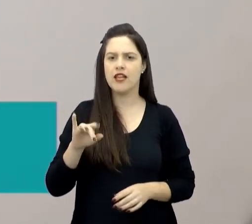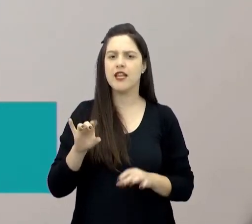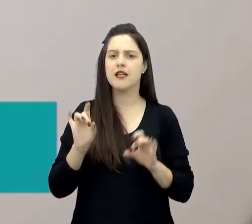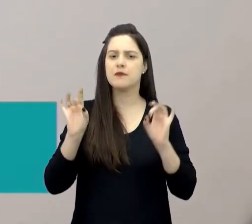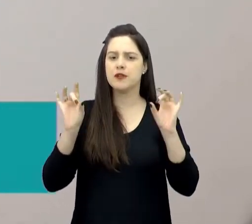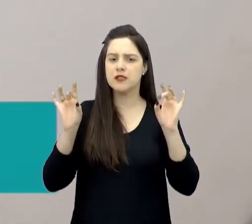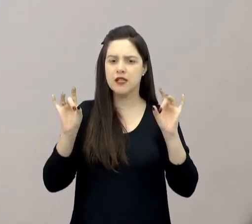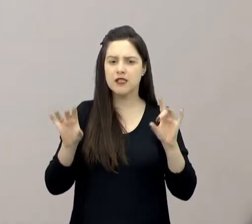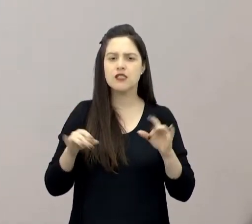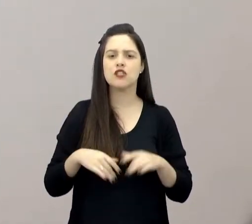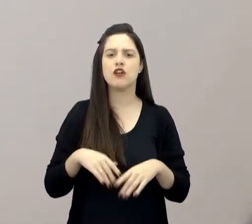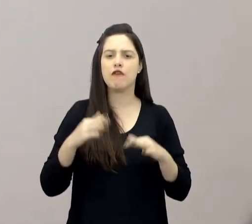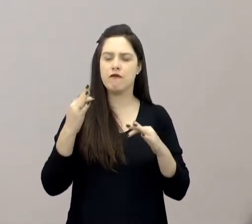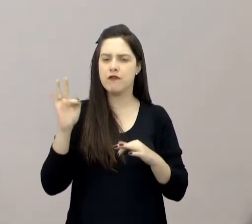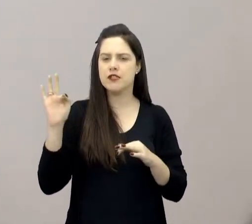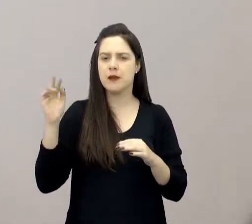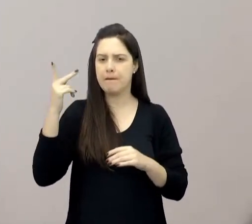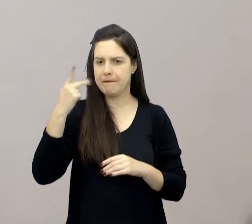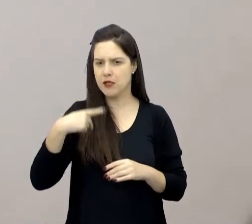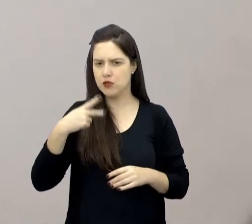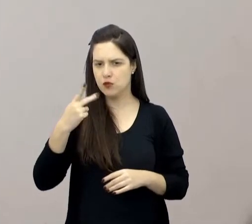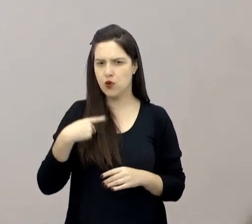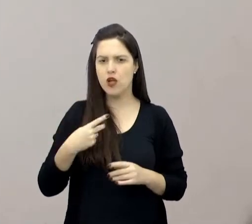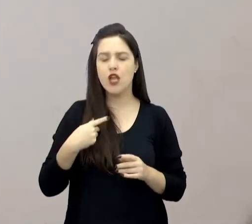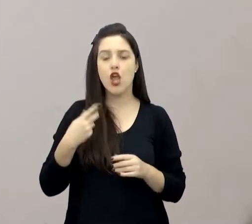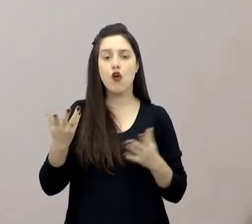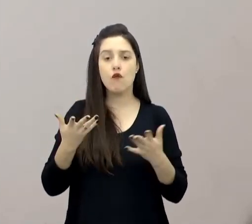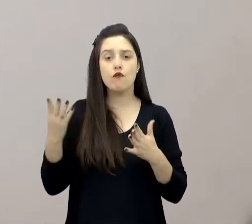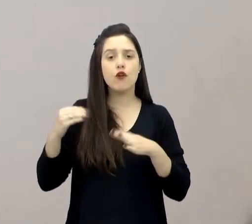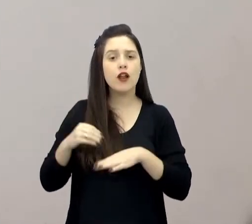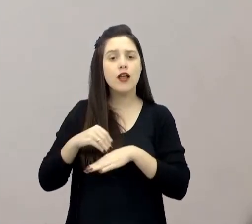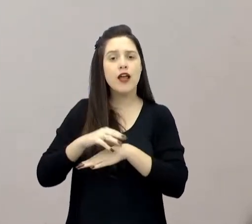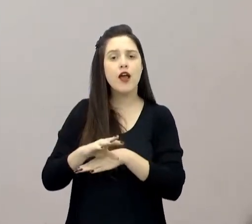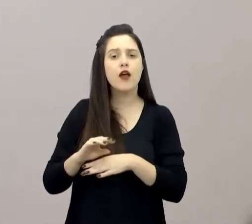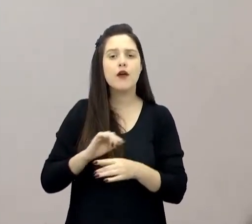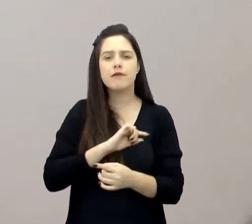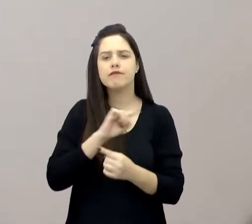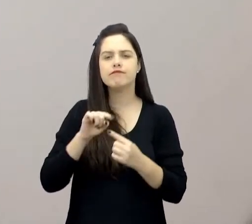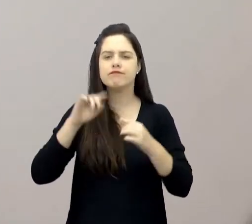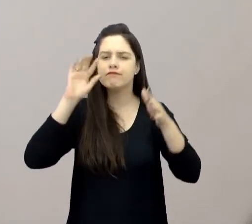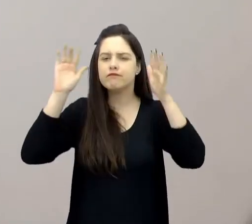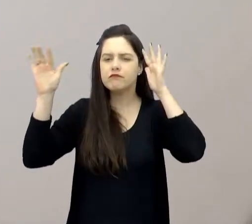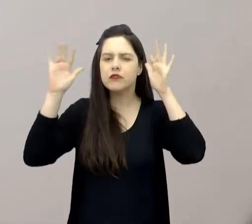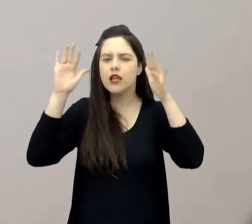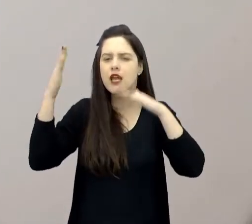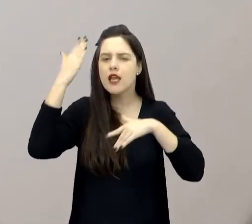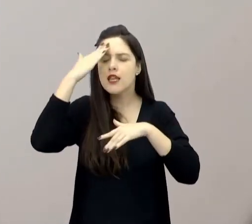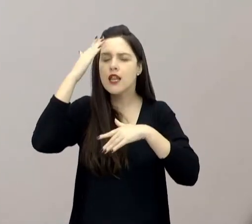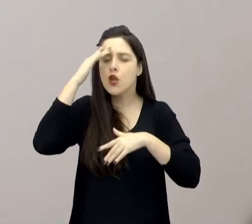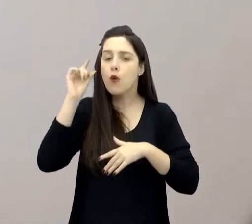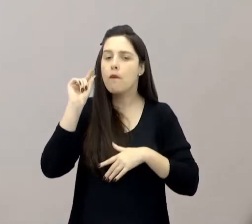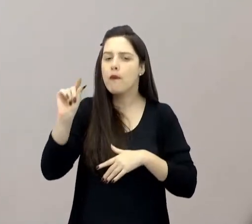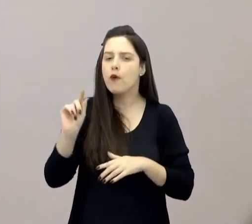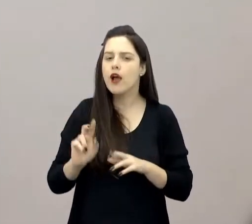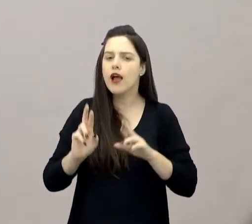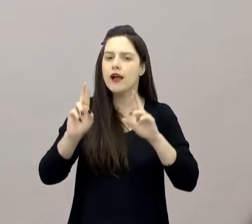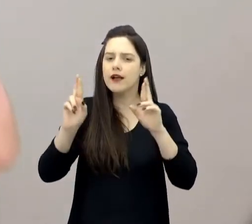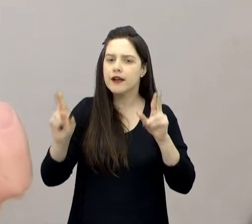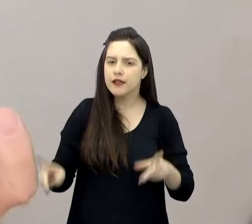finanças pessoais. E hoje eu vou levar você a uma reflexão para você entender um pouco da diferença